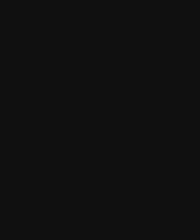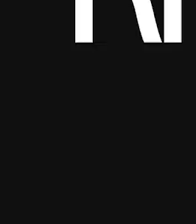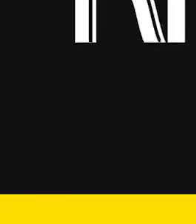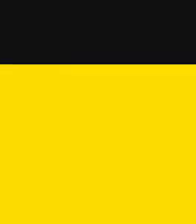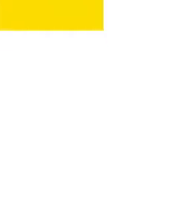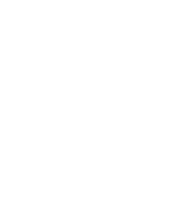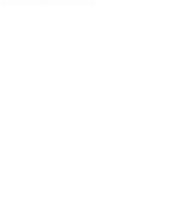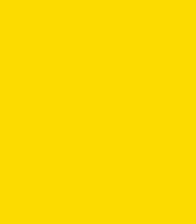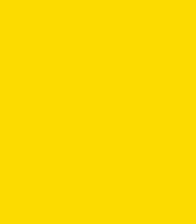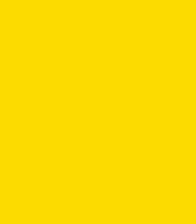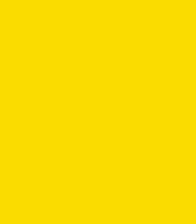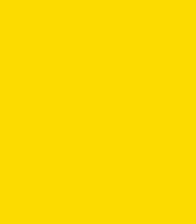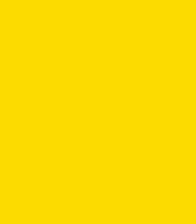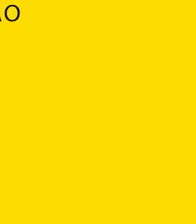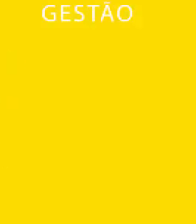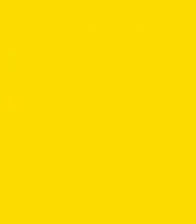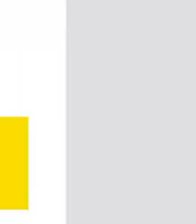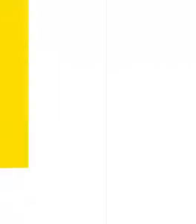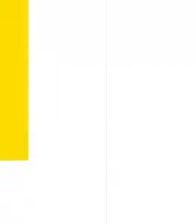E